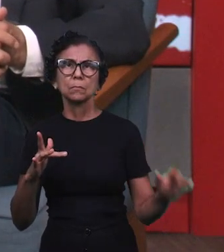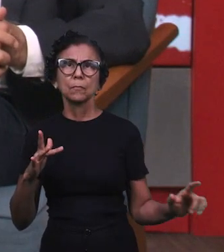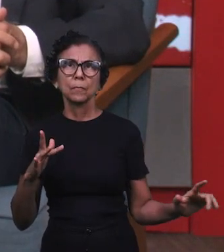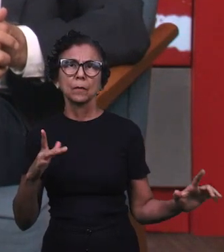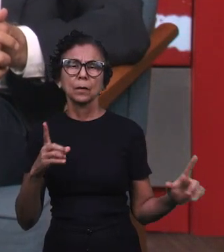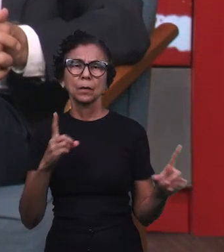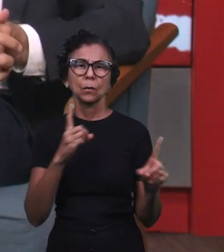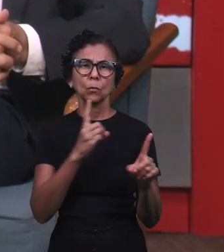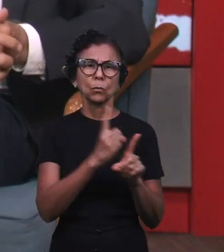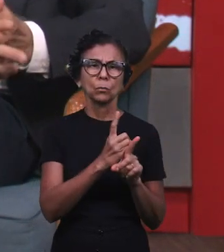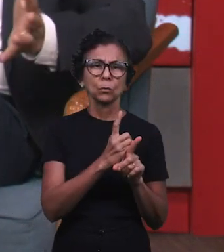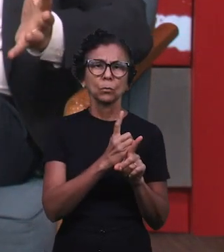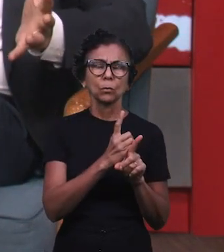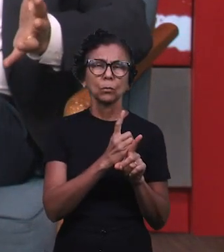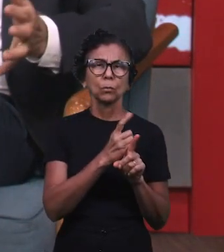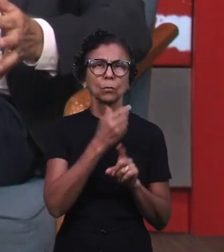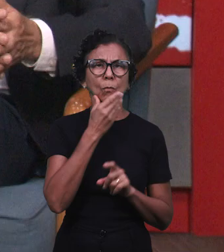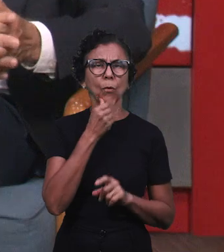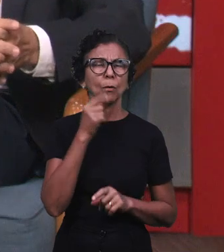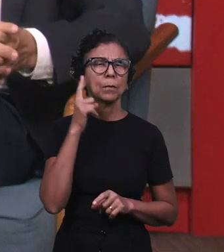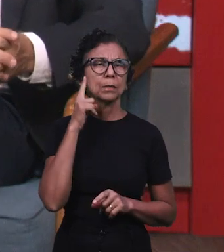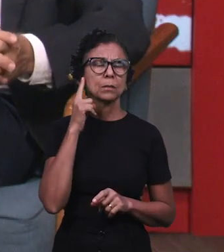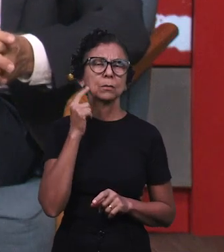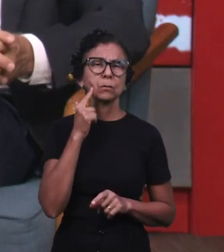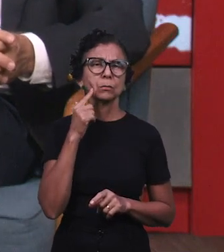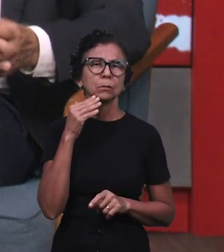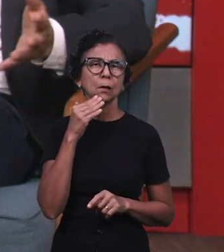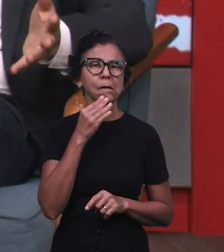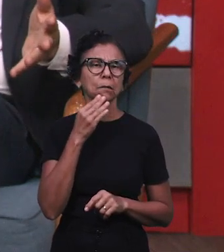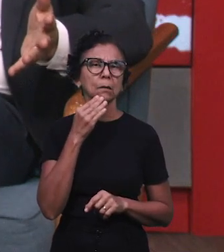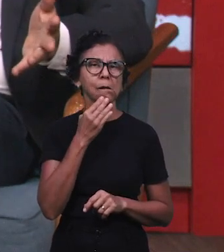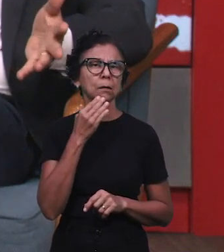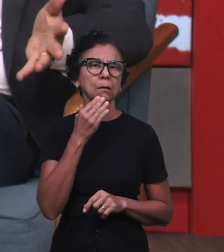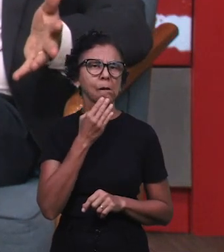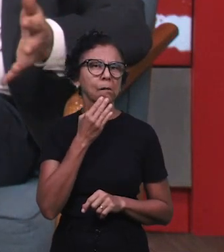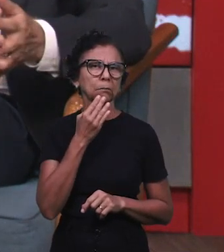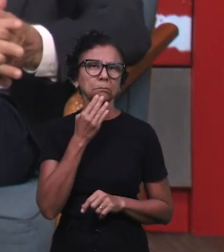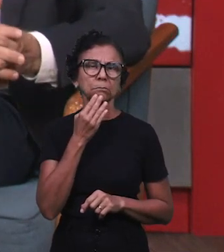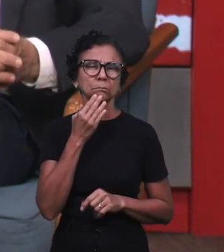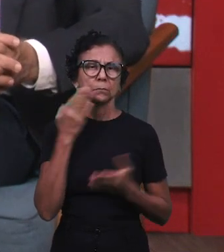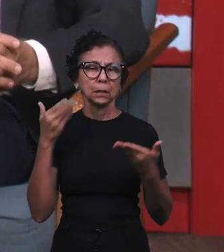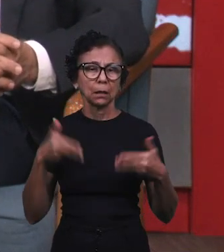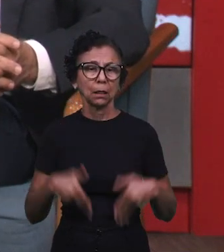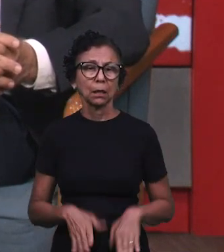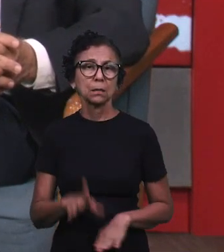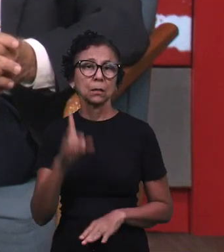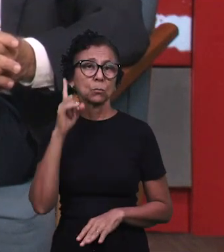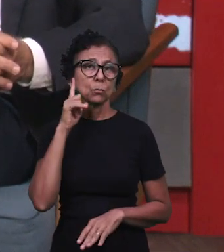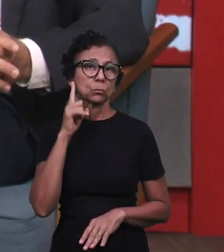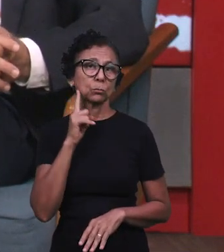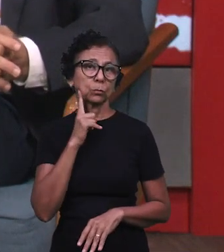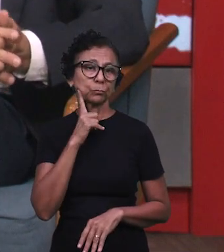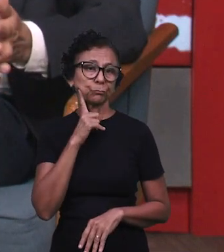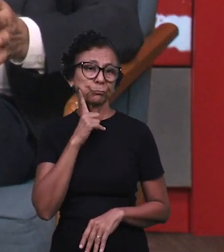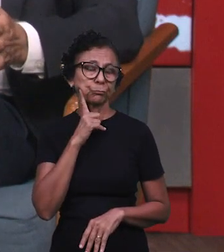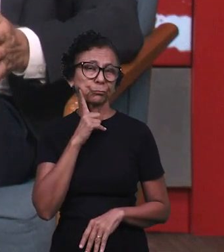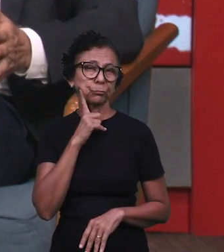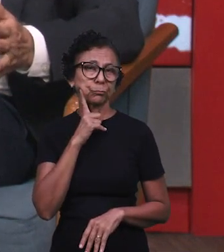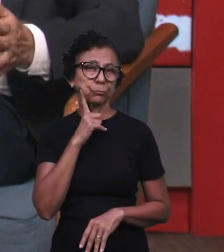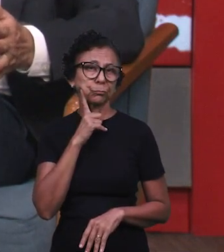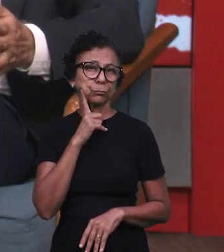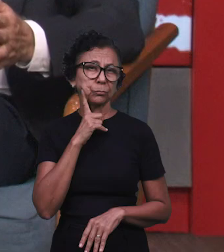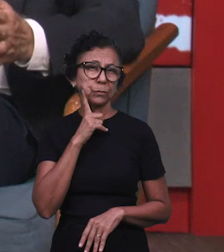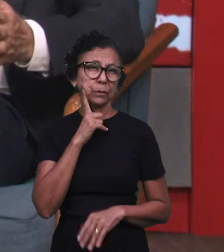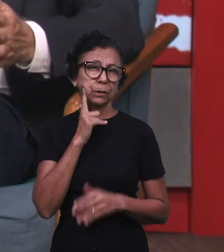com muita dificuldade, praticamente não falava. Ele era surdo de nascença. E